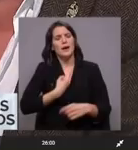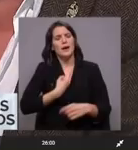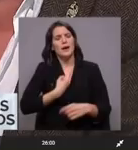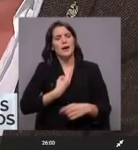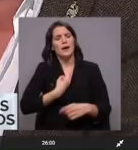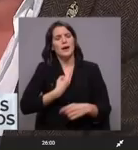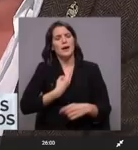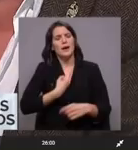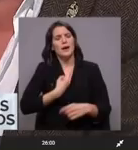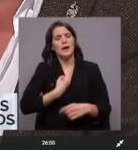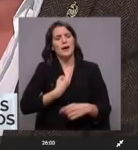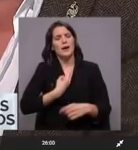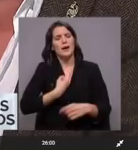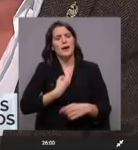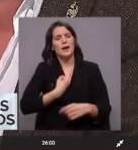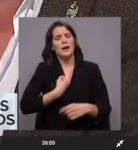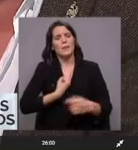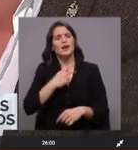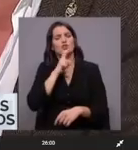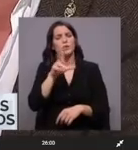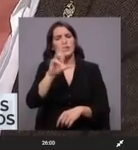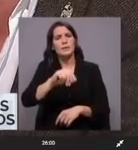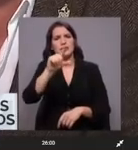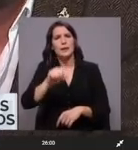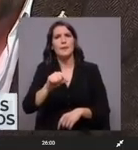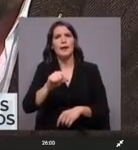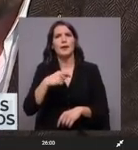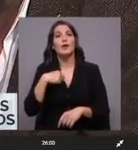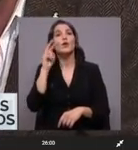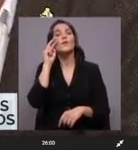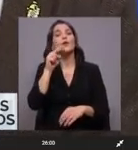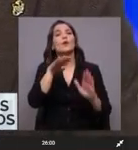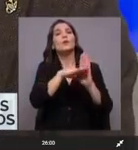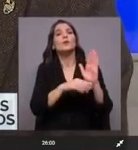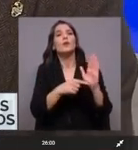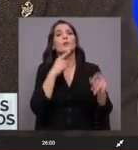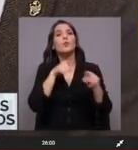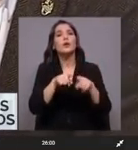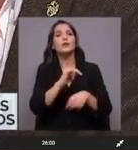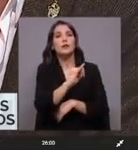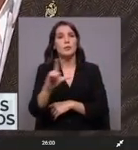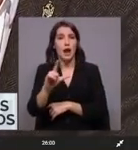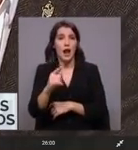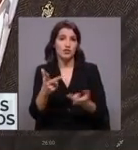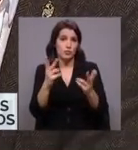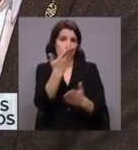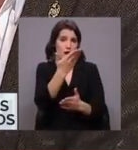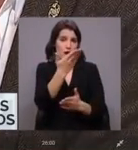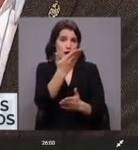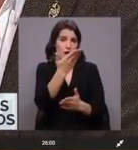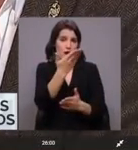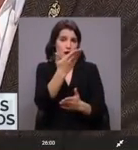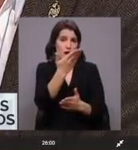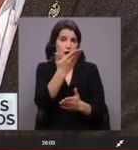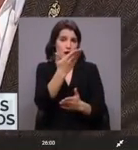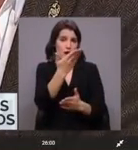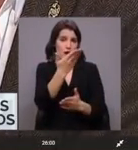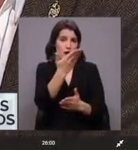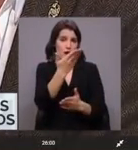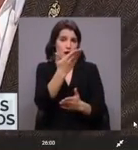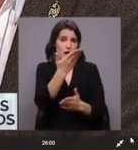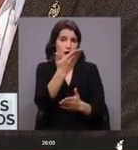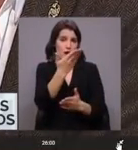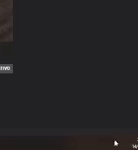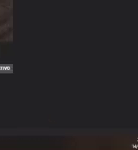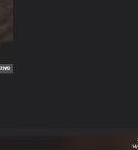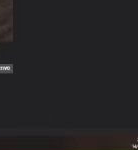o que é que eles ensinam é o quê o que vale a pena o programa político na TV Box Tá disponível no site eu quero desculpa mas é